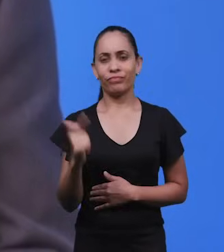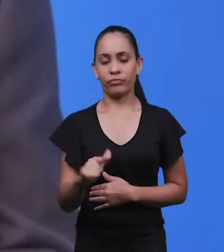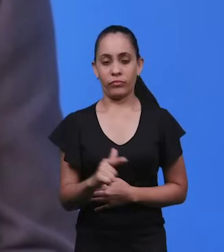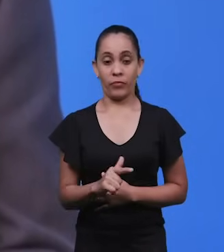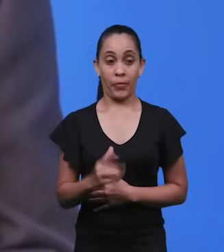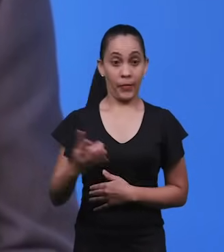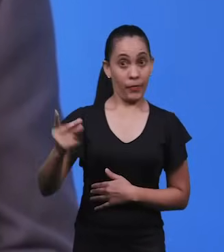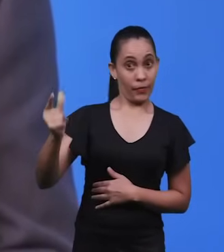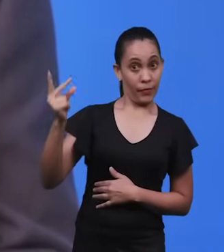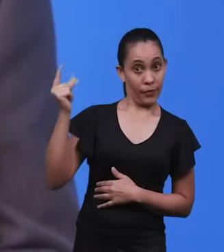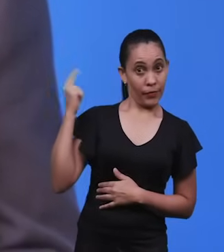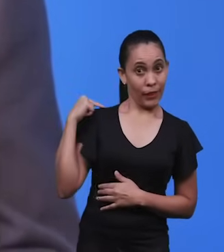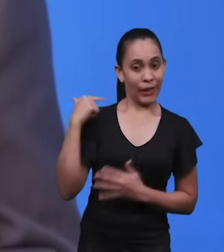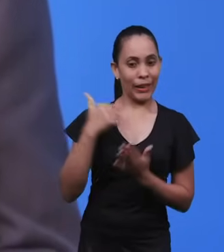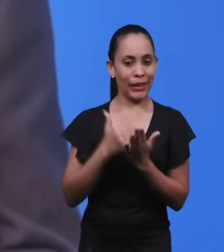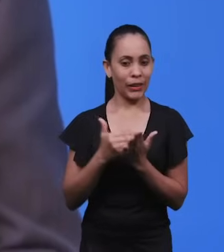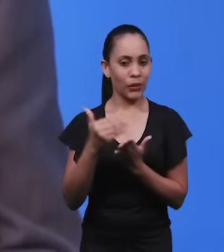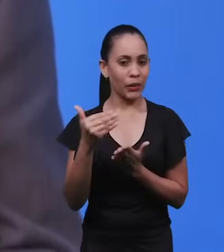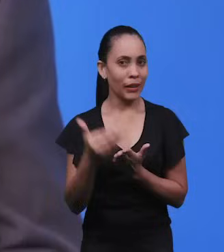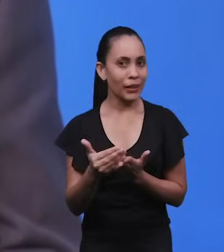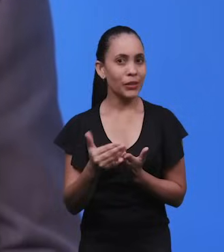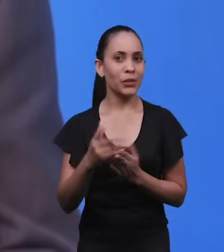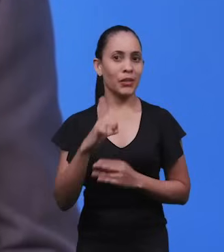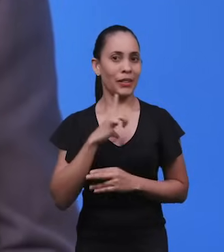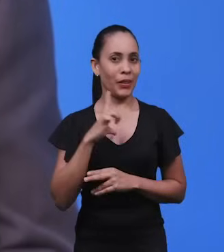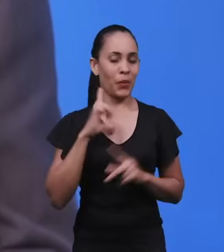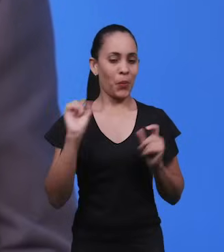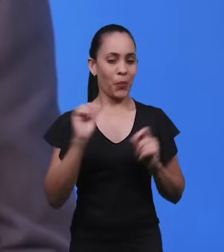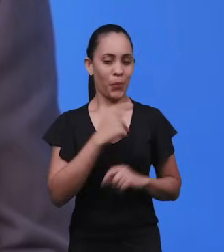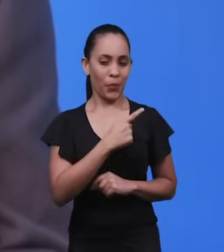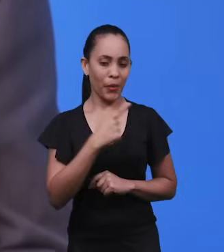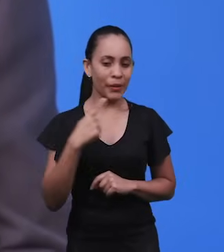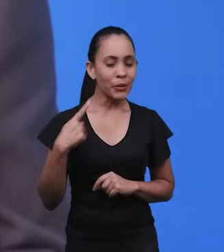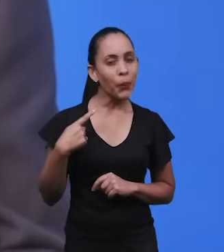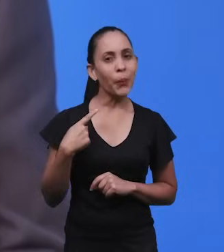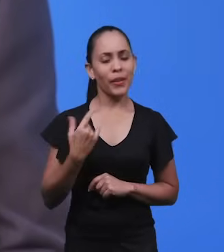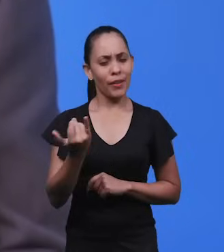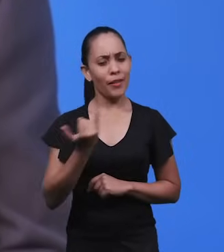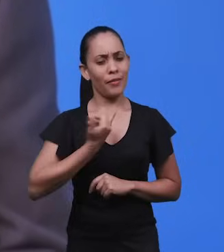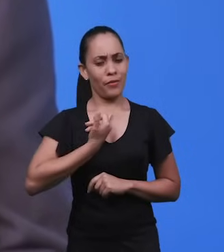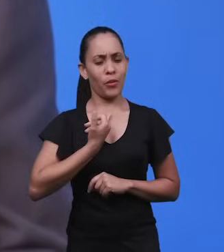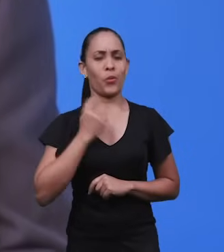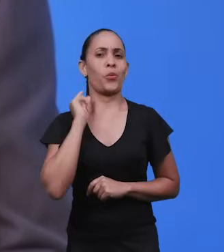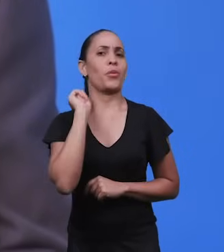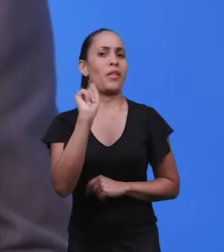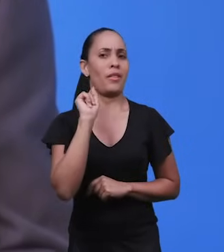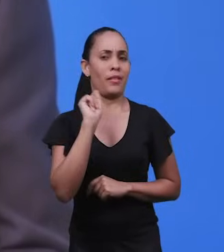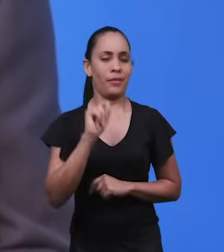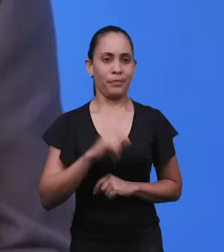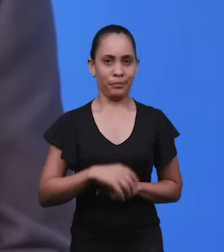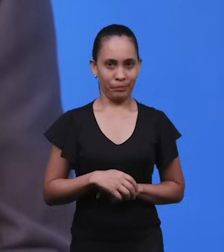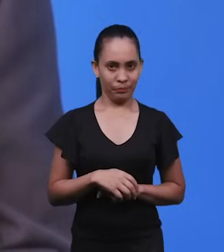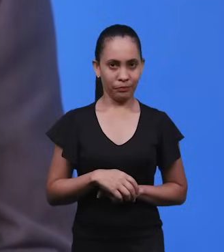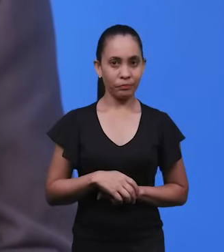me lembro que antigamente, lá no início da conversão, eu ouvi um pastor e ele disse o seguinte,